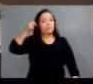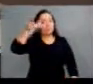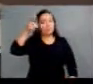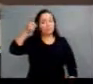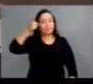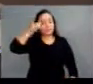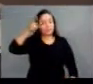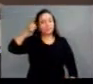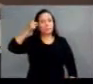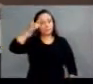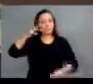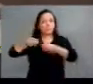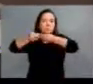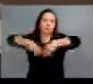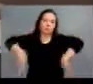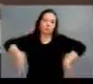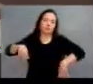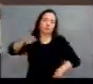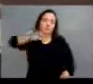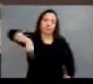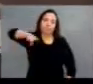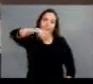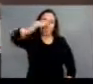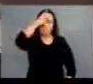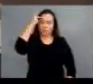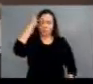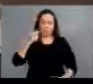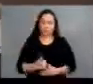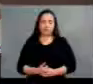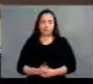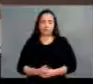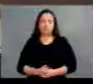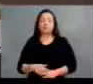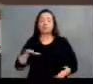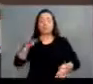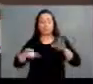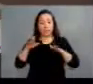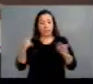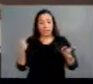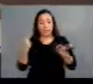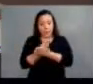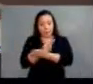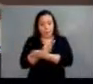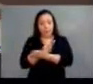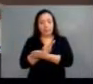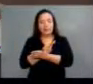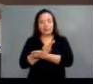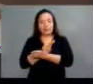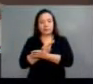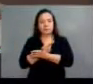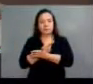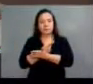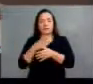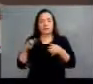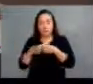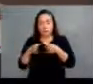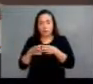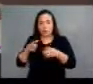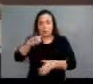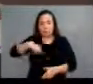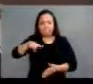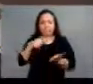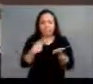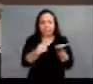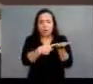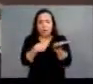se levantam contra esta comunidade. Muitas vezes, estas vozes se articulam